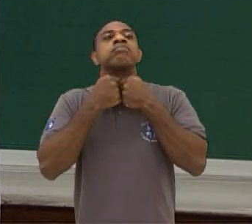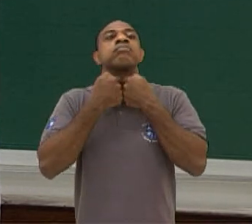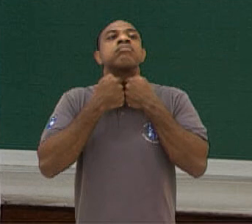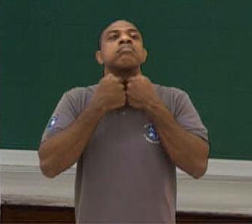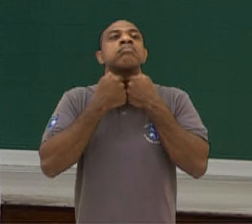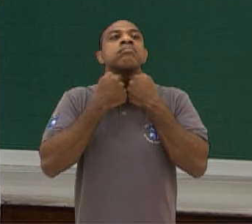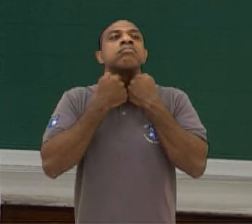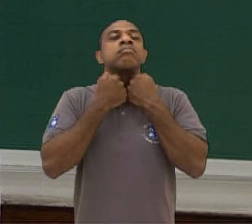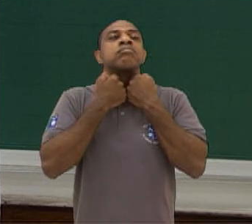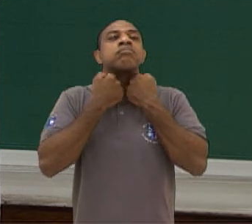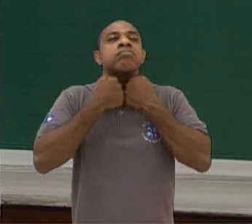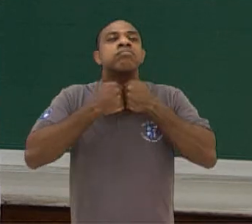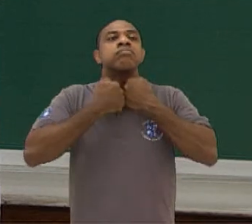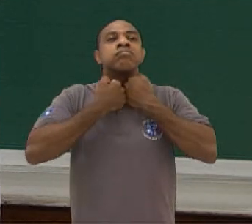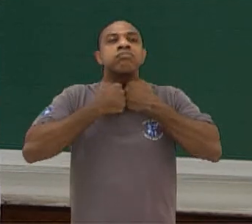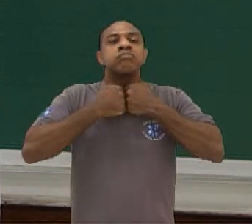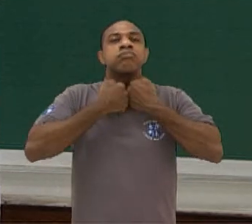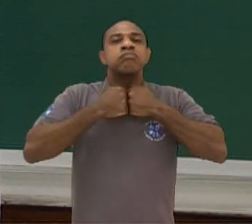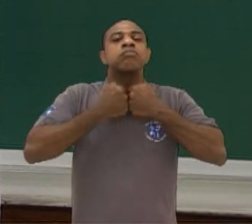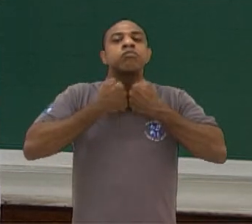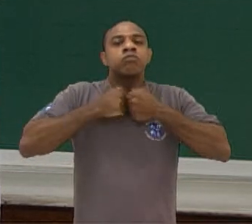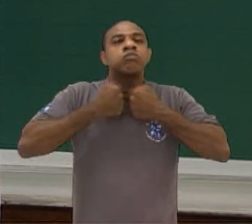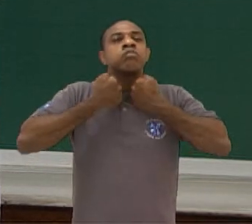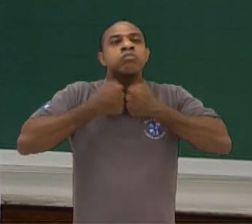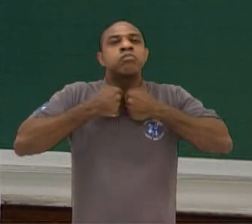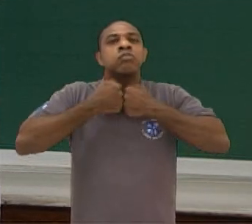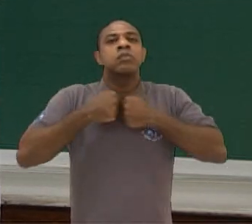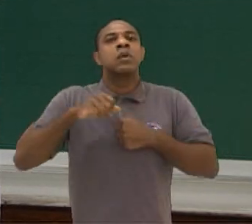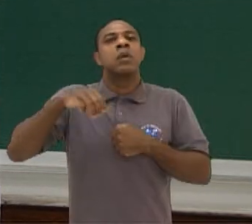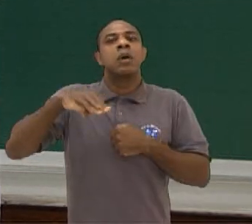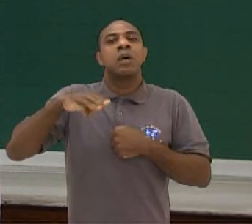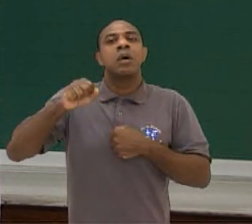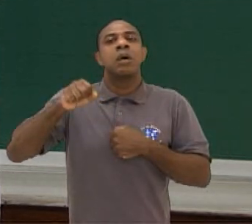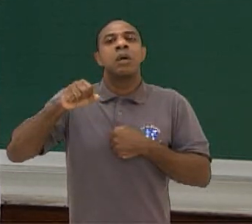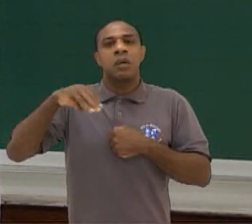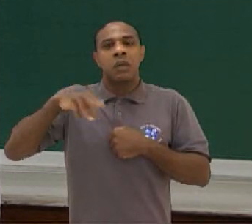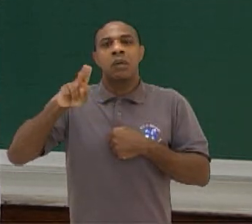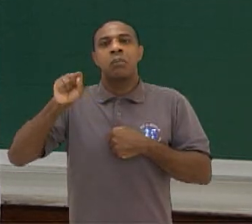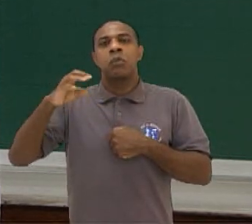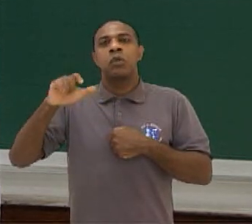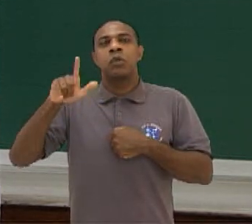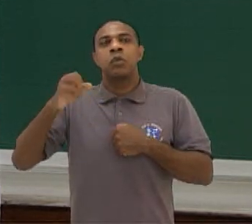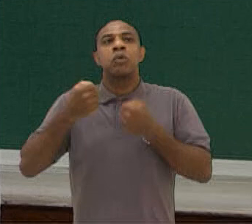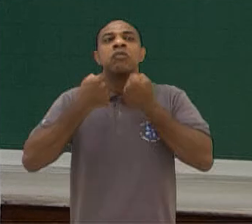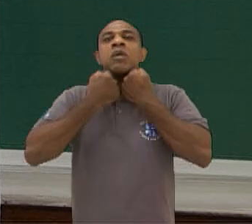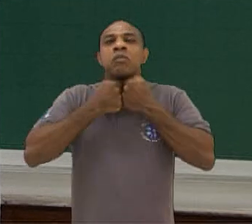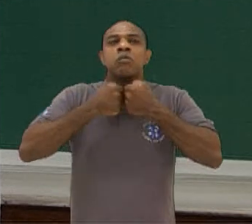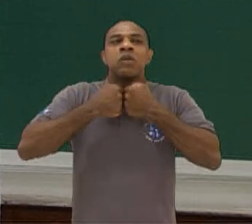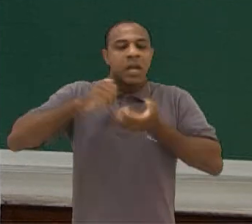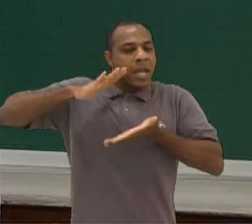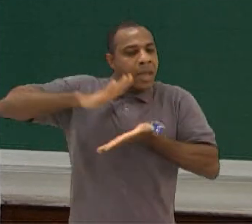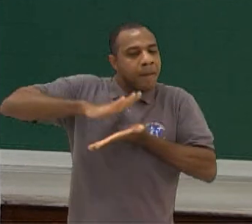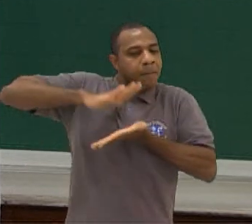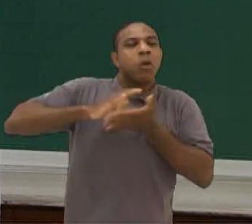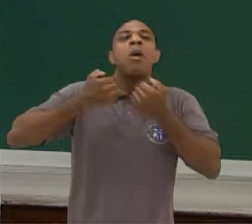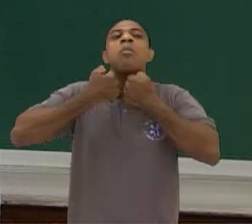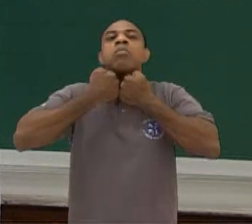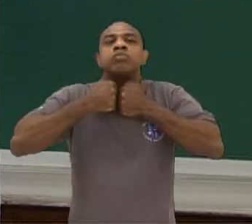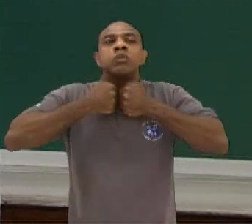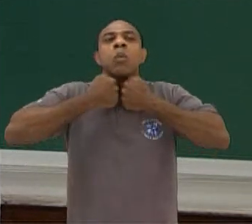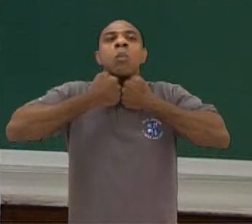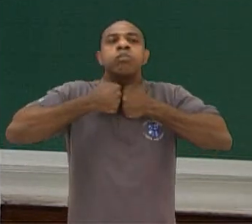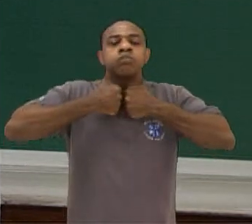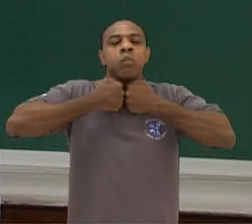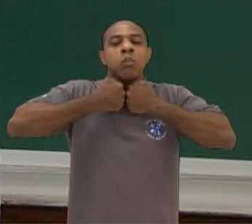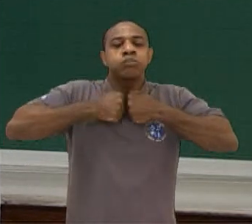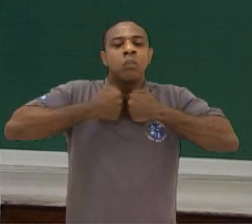e com compressão dos músculos desse esôfago, ele vai empurrando o alimento em